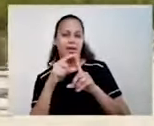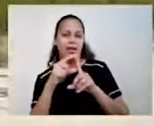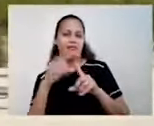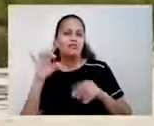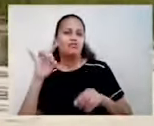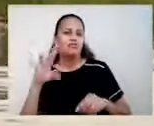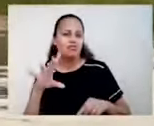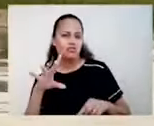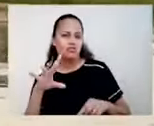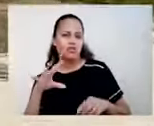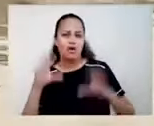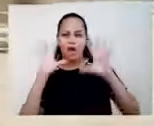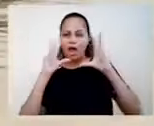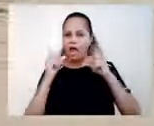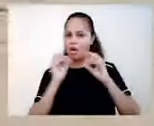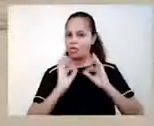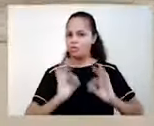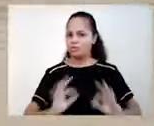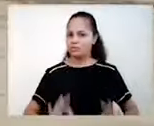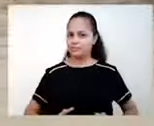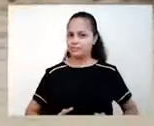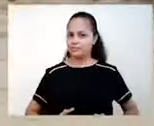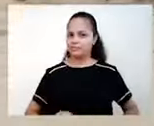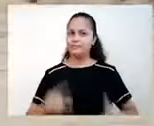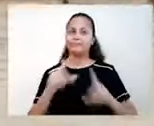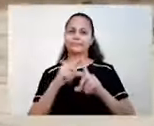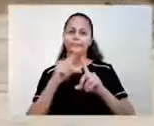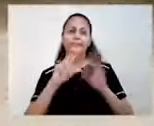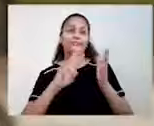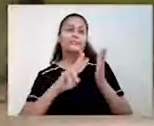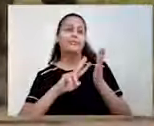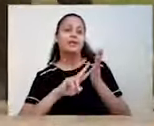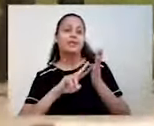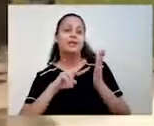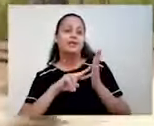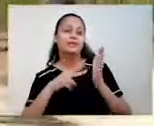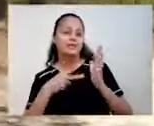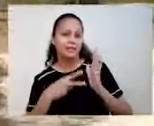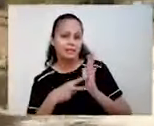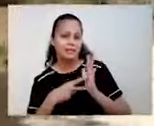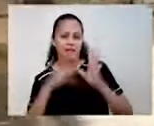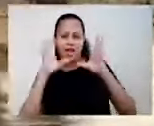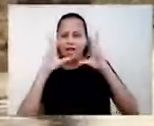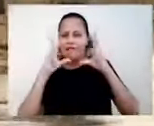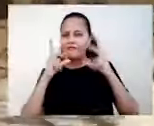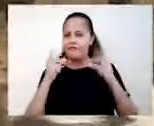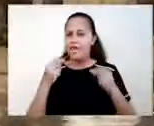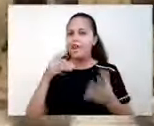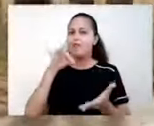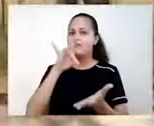apenas à onça-pintada, originando o termo jaguareté, que significa fera verdadeira.